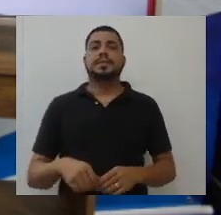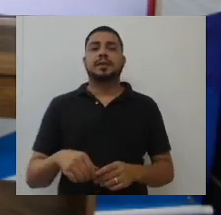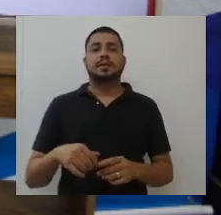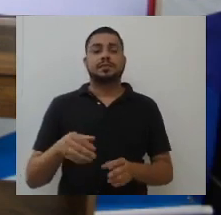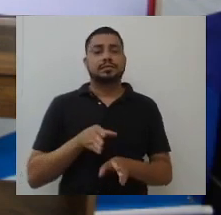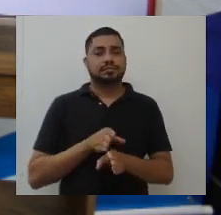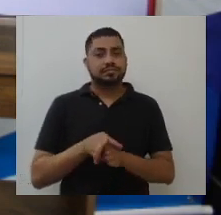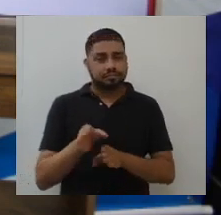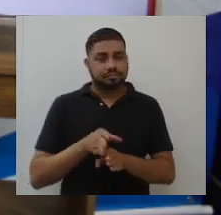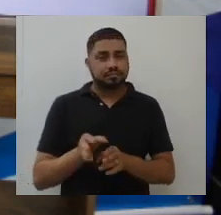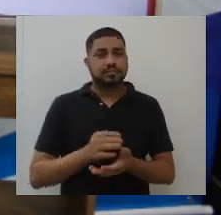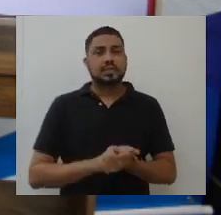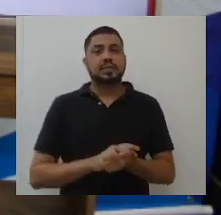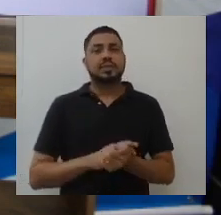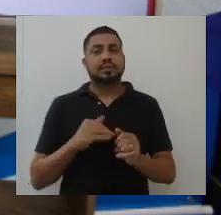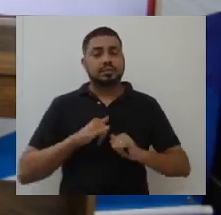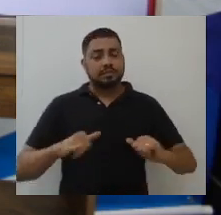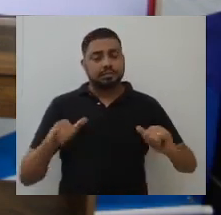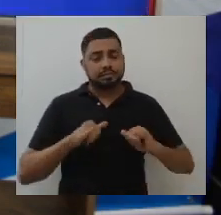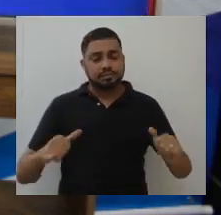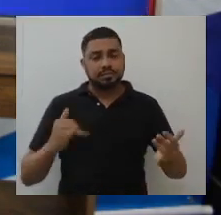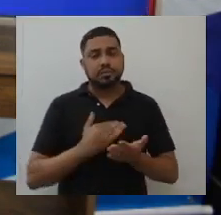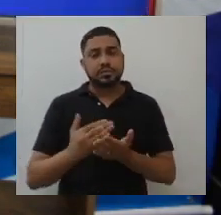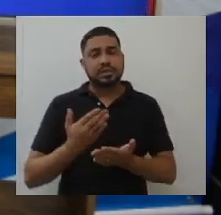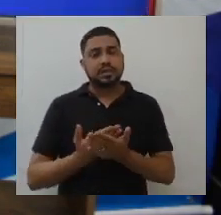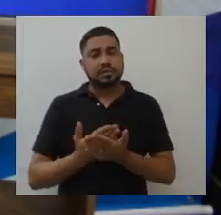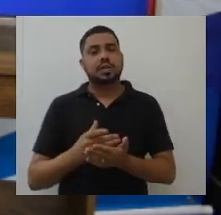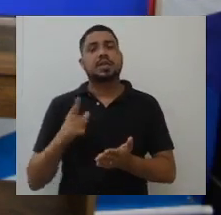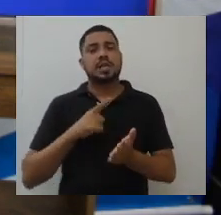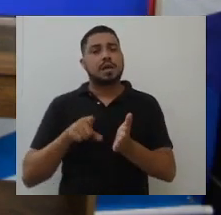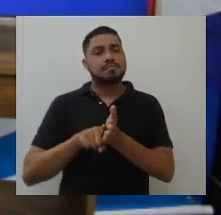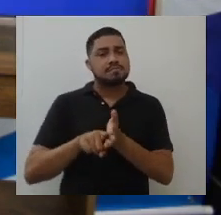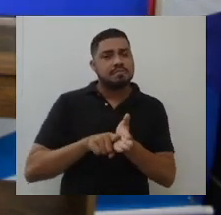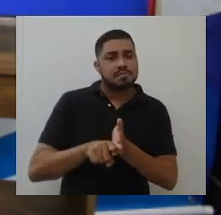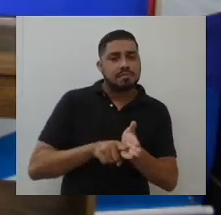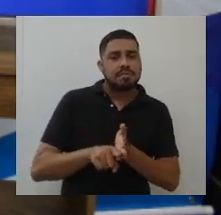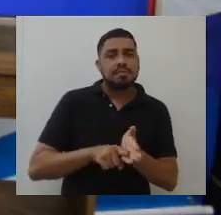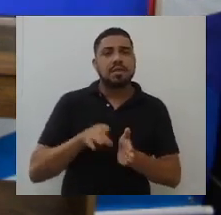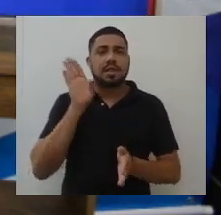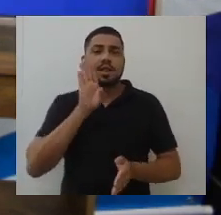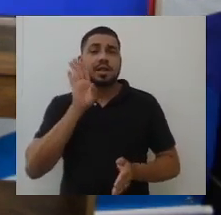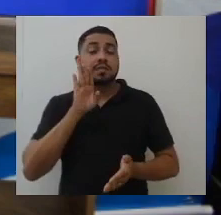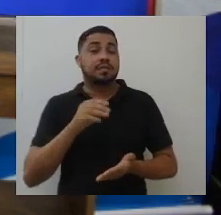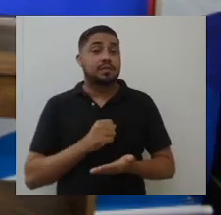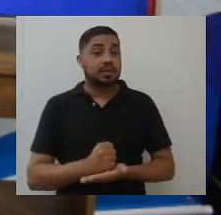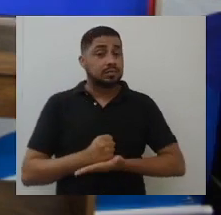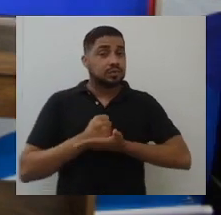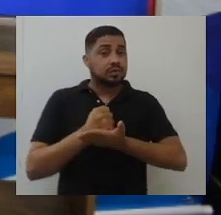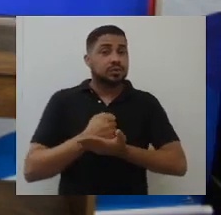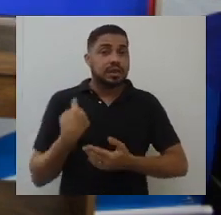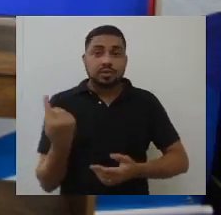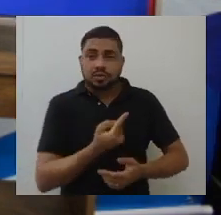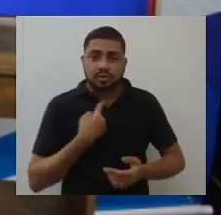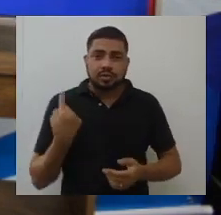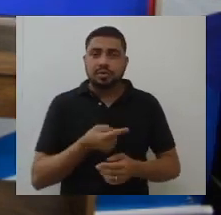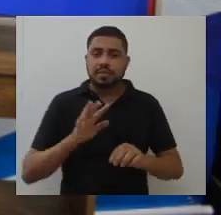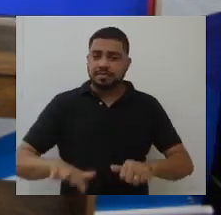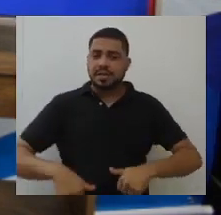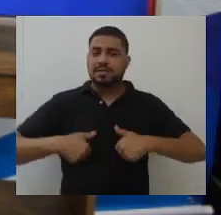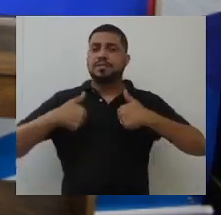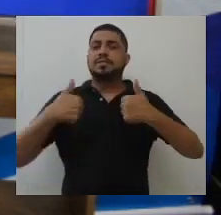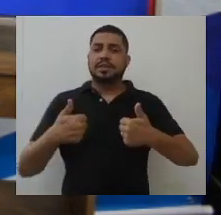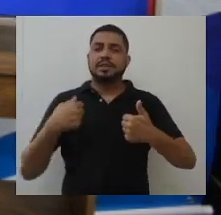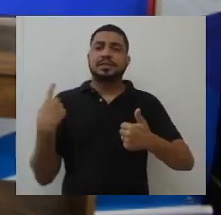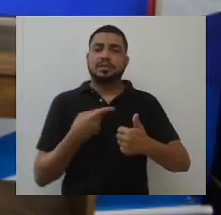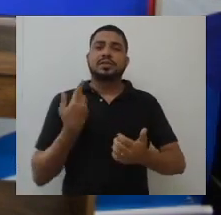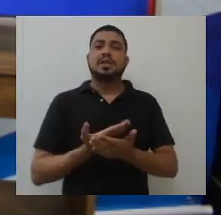recado que eu dei para vocês no começo da aula, a gente está com uma pesquisa bem legal que vai nos ajudar bastante a melhorar, a trazer improvements para as